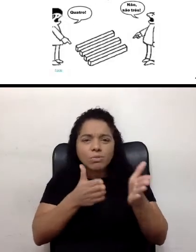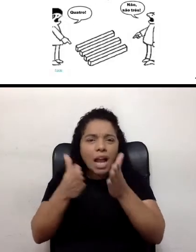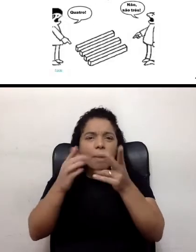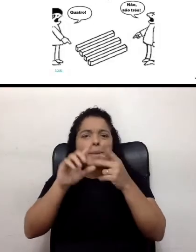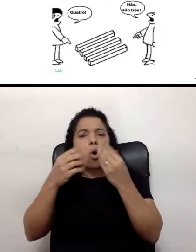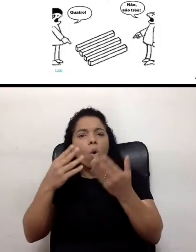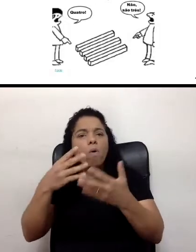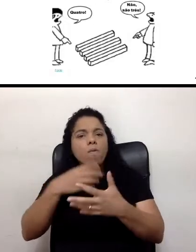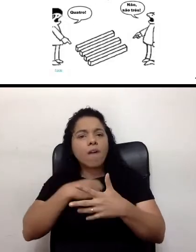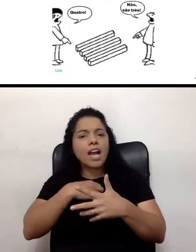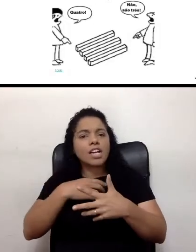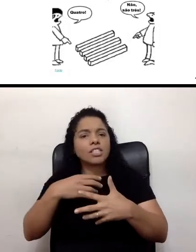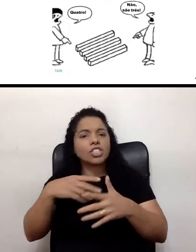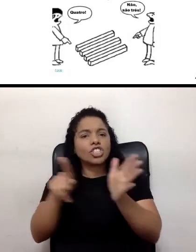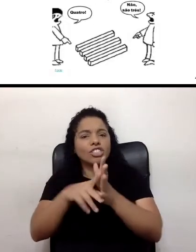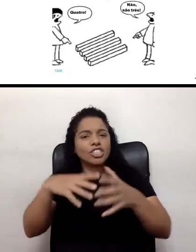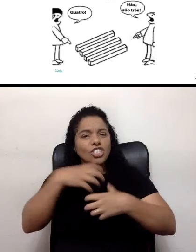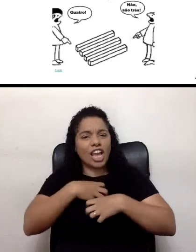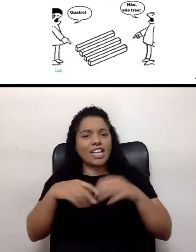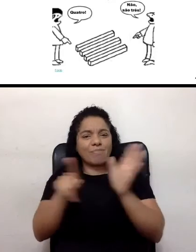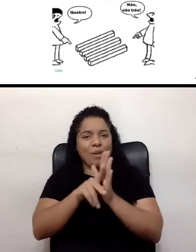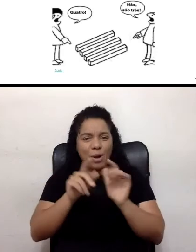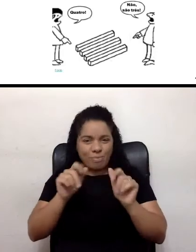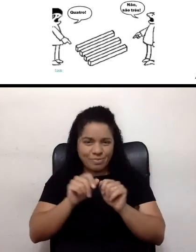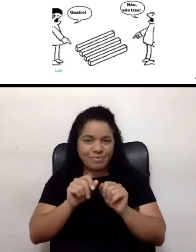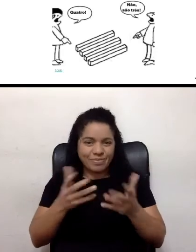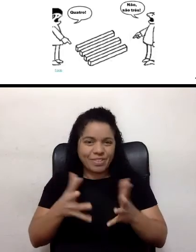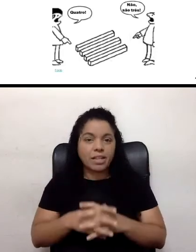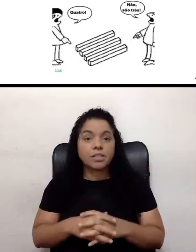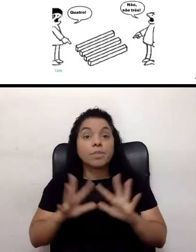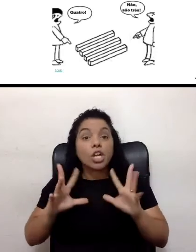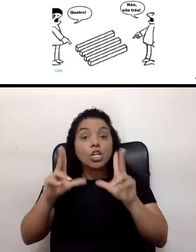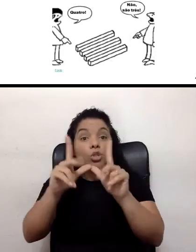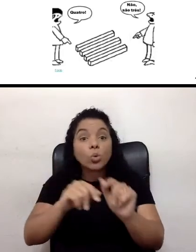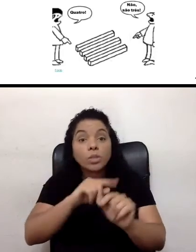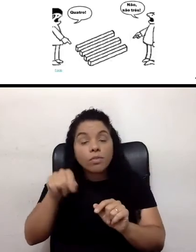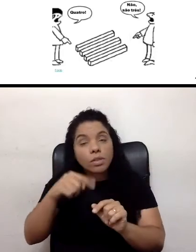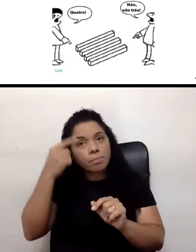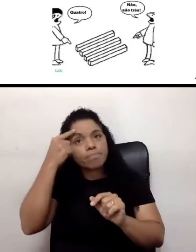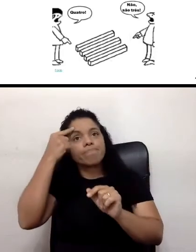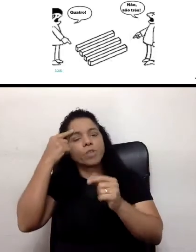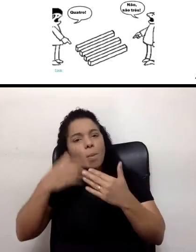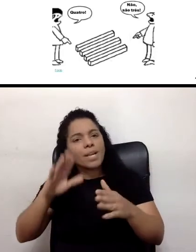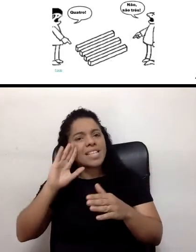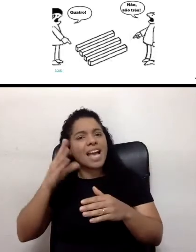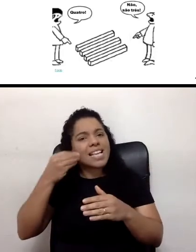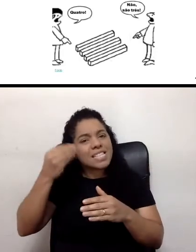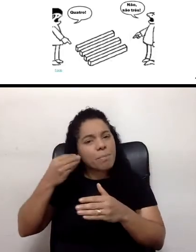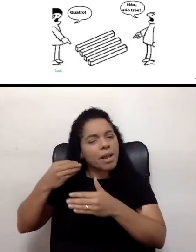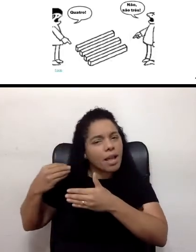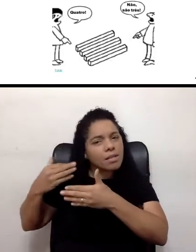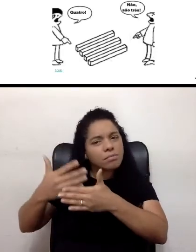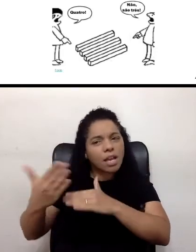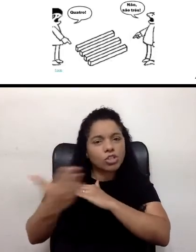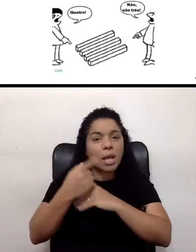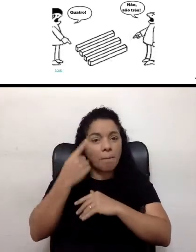determinada maneira. Né? É tudo aquilo que você passou a acreditar a partir das experiências que você teve. Mas não quer dizer que o seu